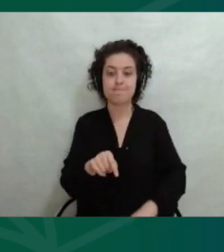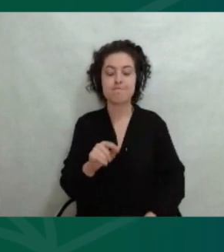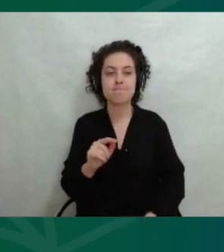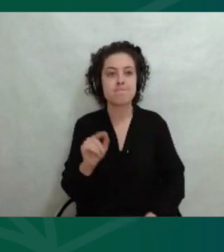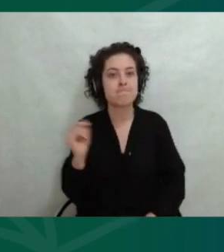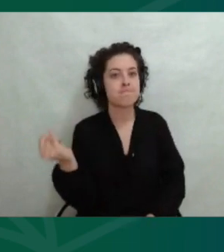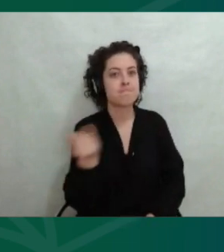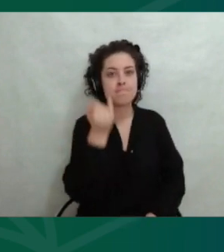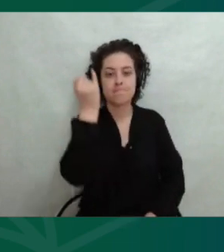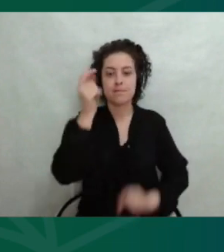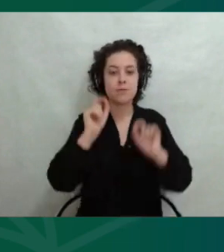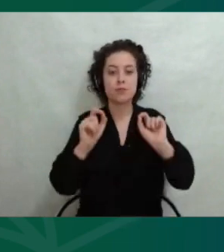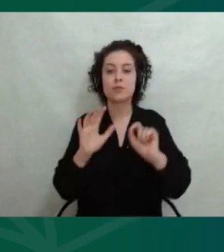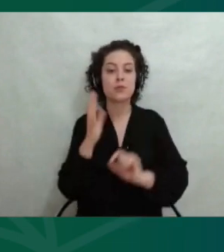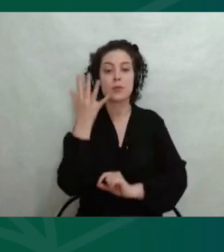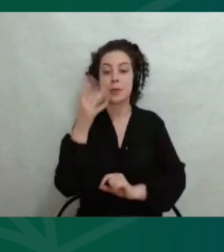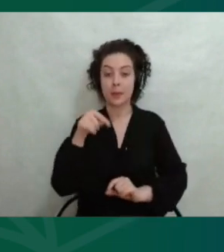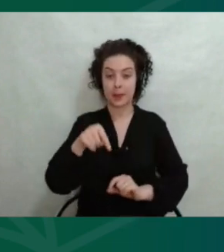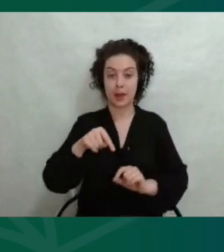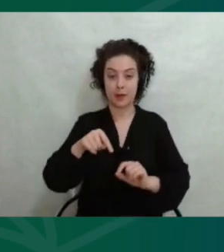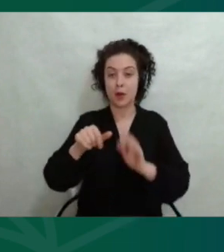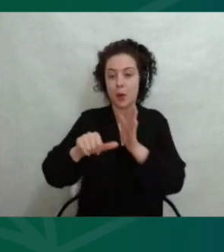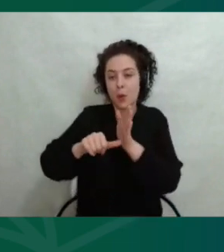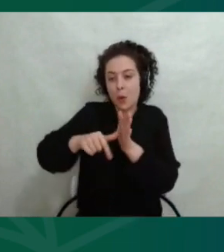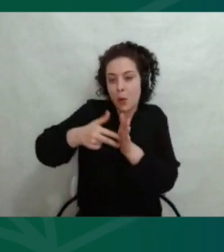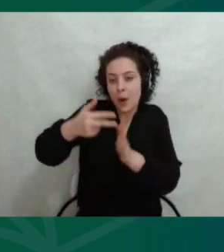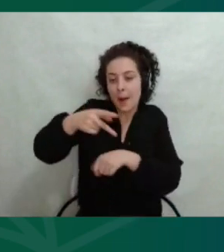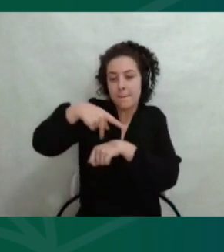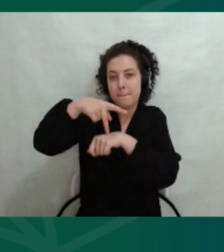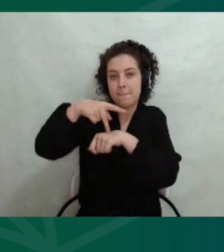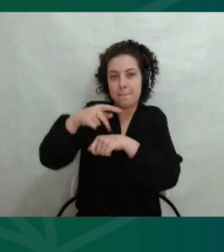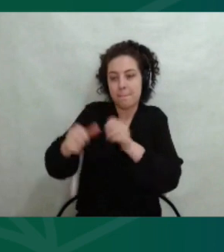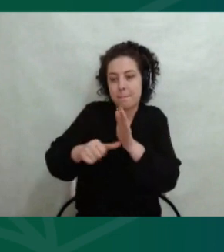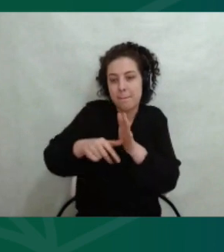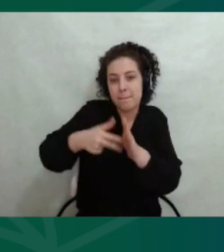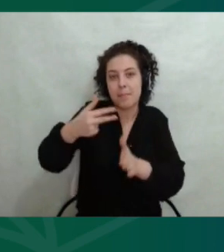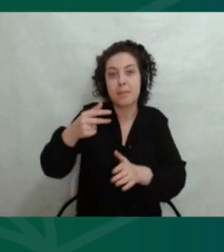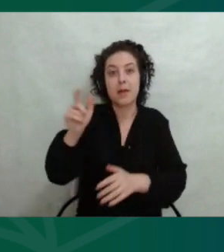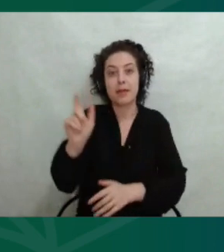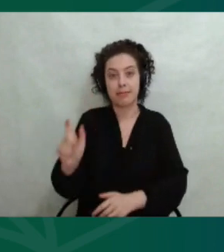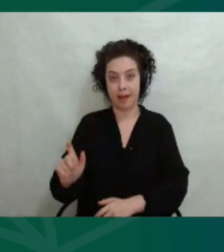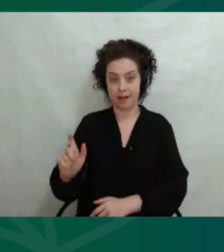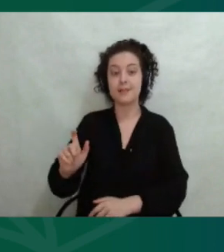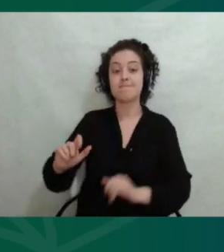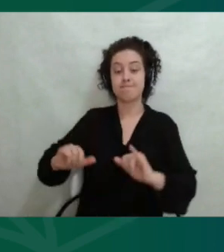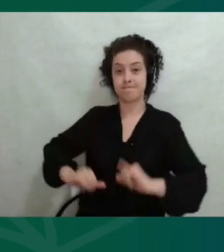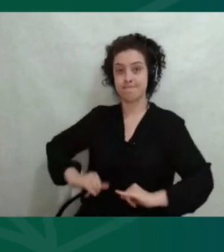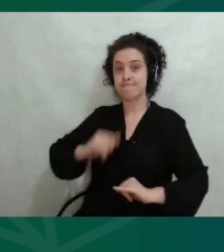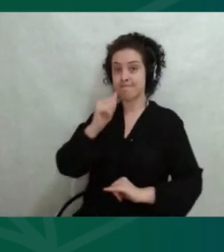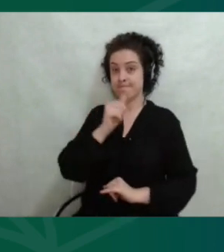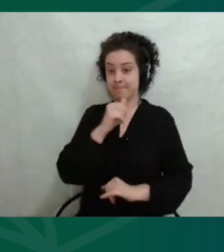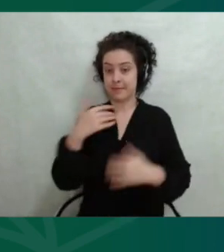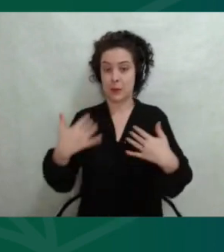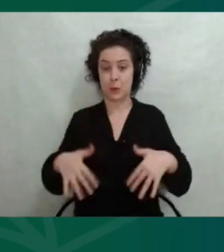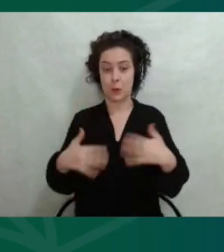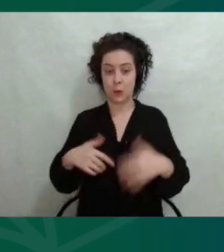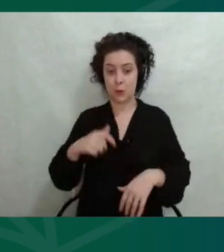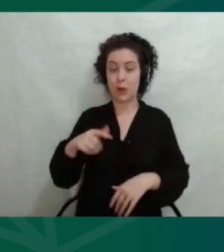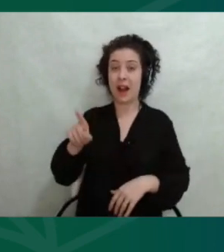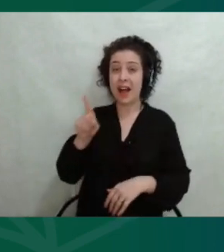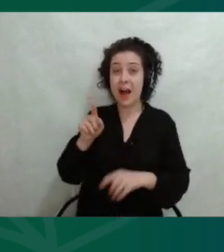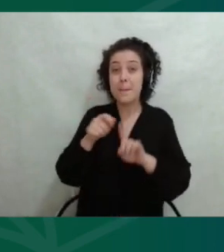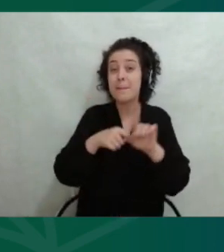importante, porque um dos primeiros países a ser acometido foi a Itália. E lembram-se que nós estávamos lá em fevereiro,